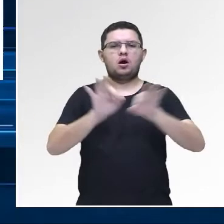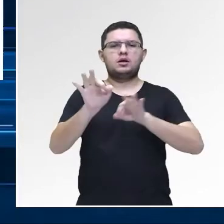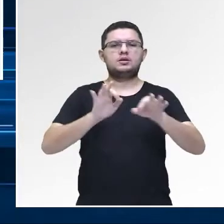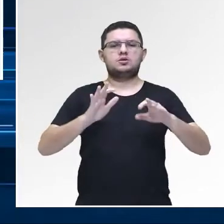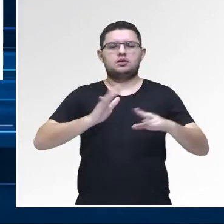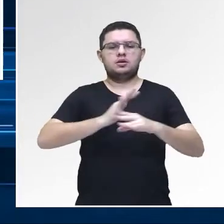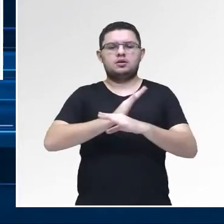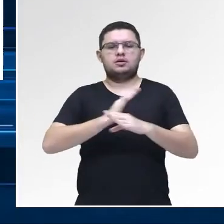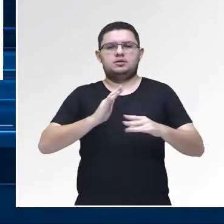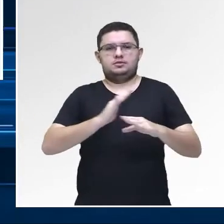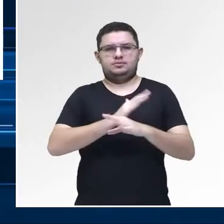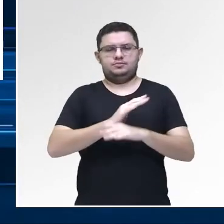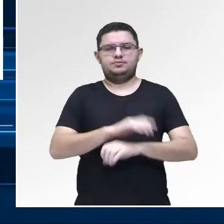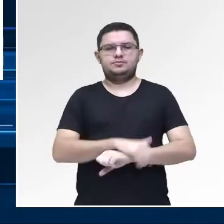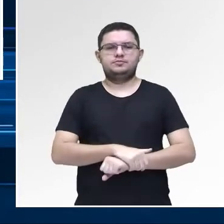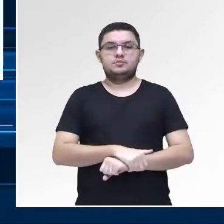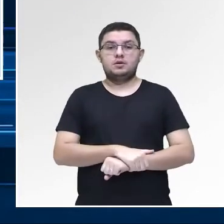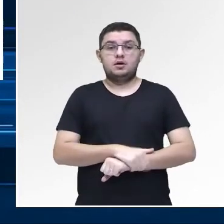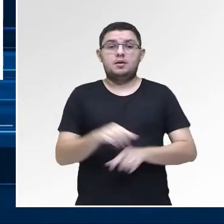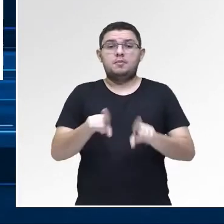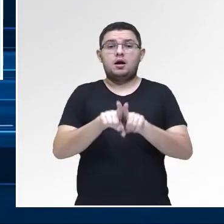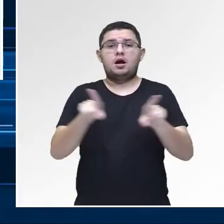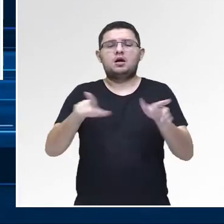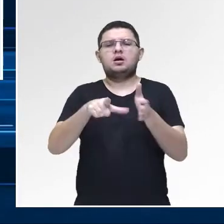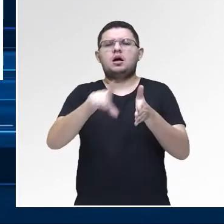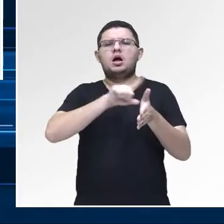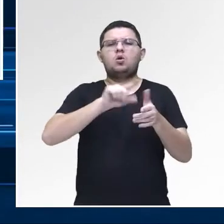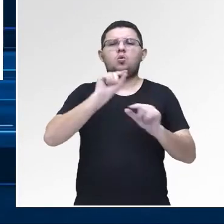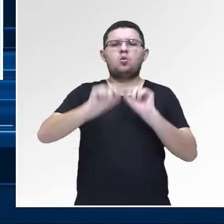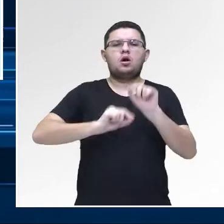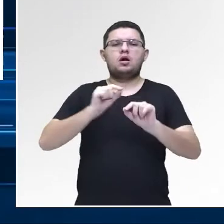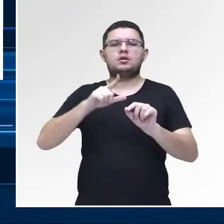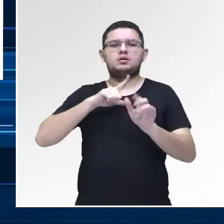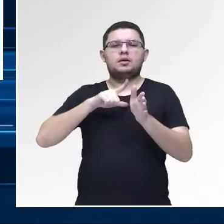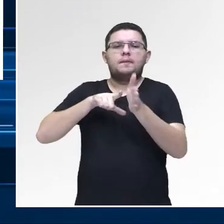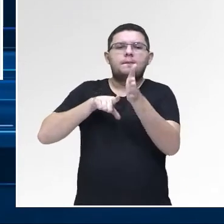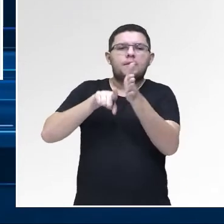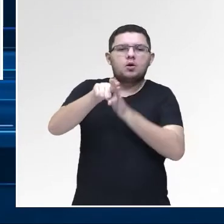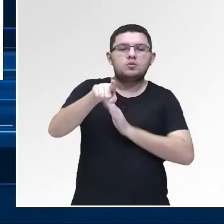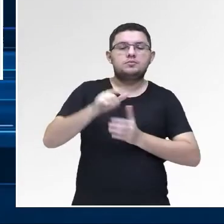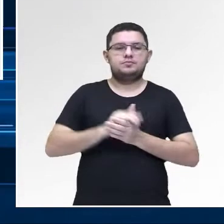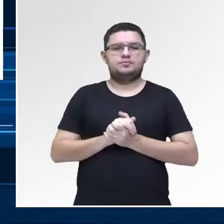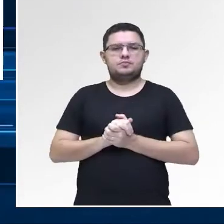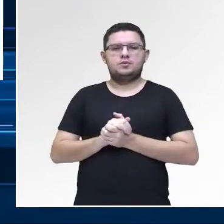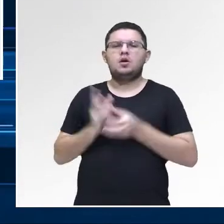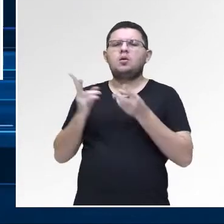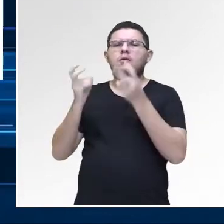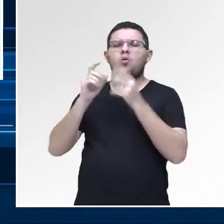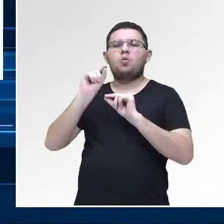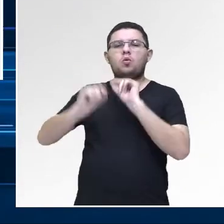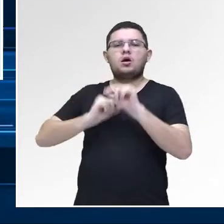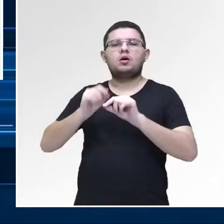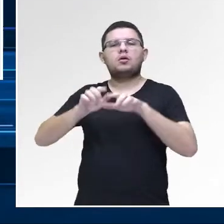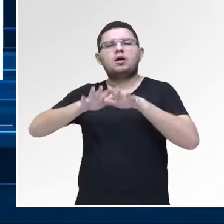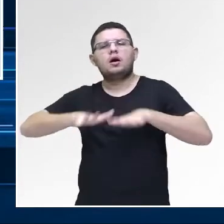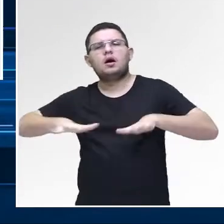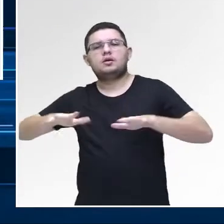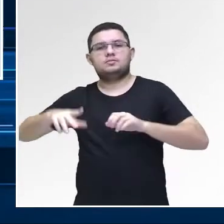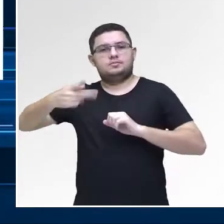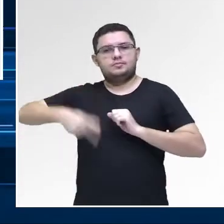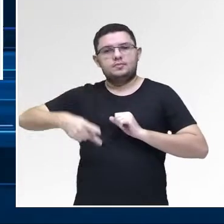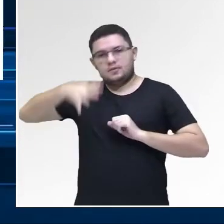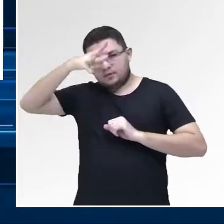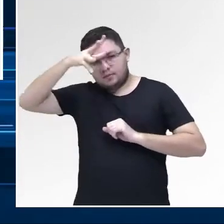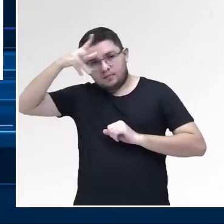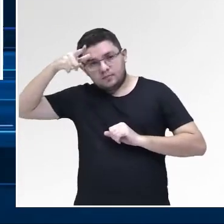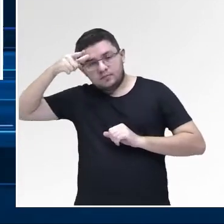ao nosso desafio do dia. Então, gente, observe a imagem de uma paisagem da cidade de Manaus. Observem